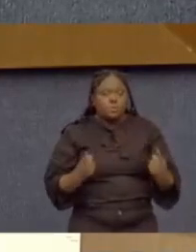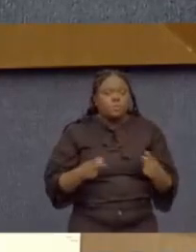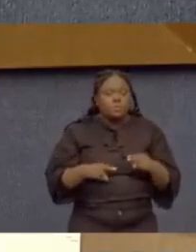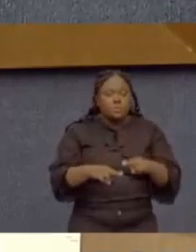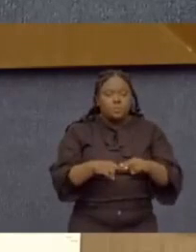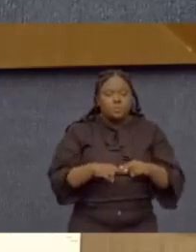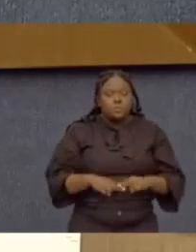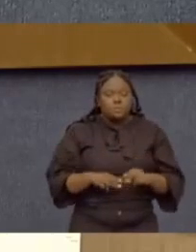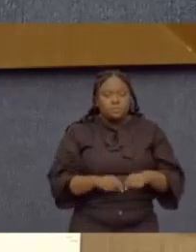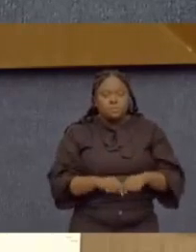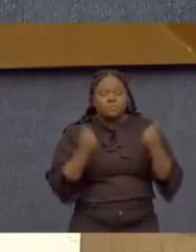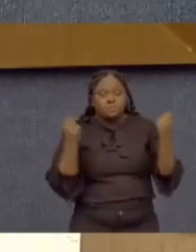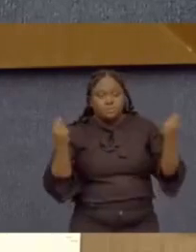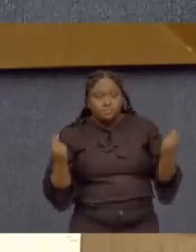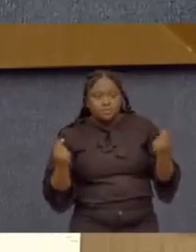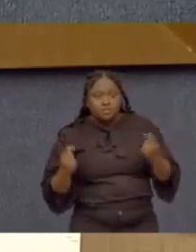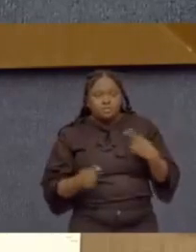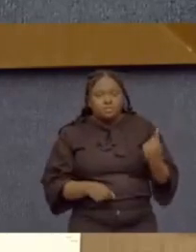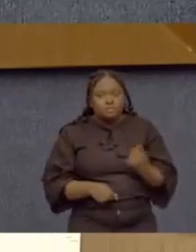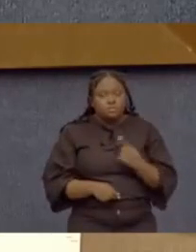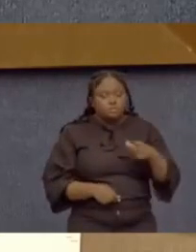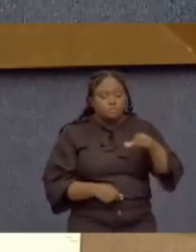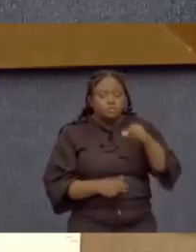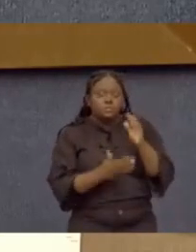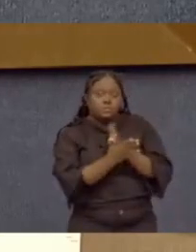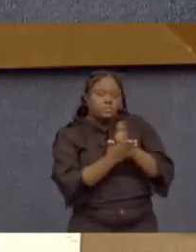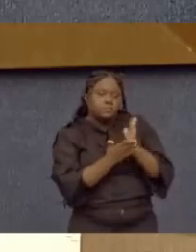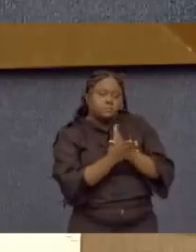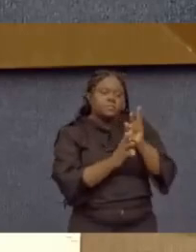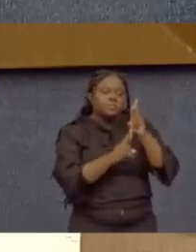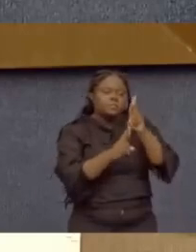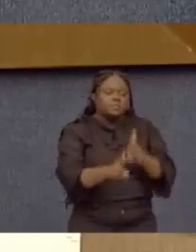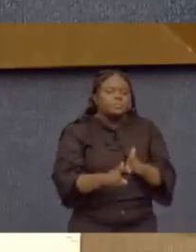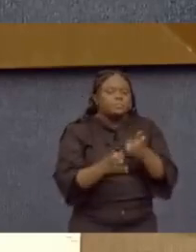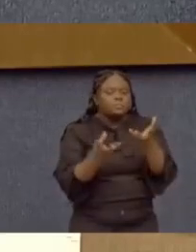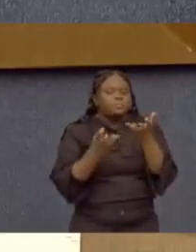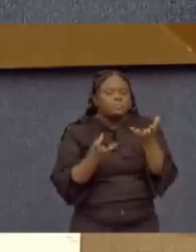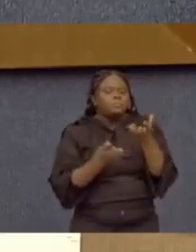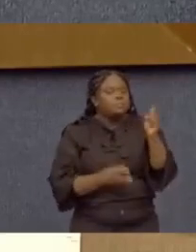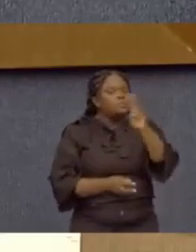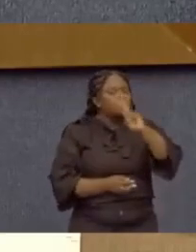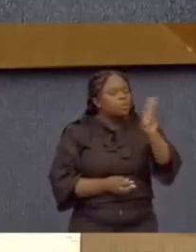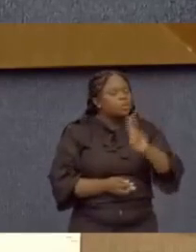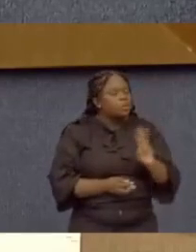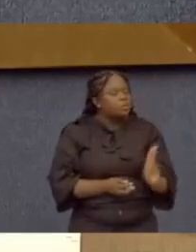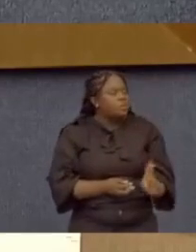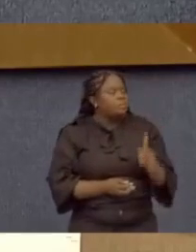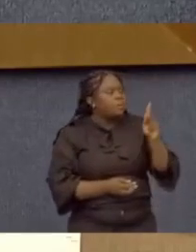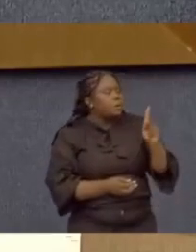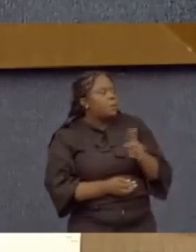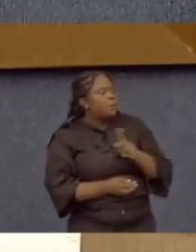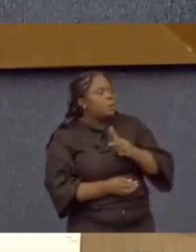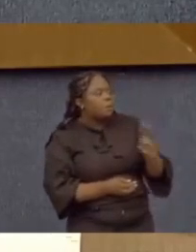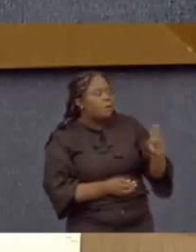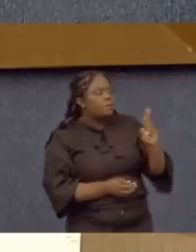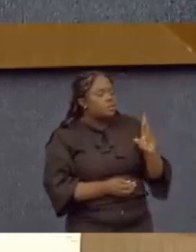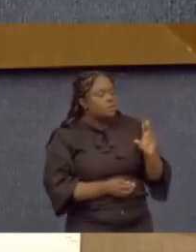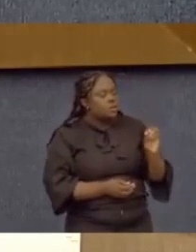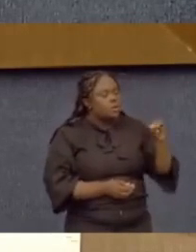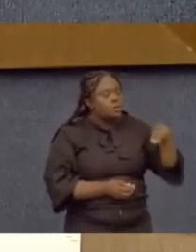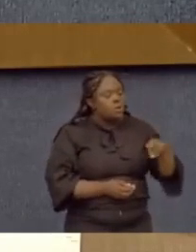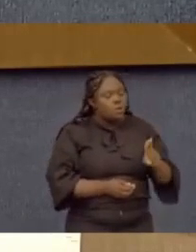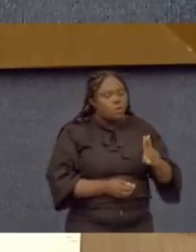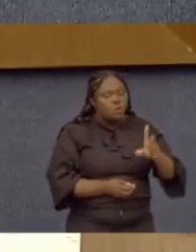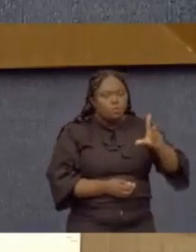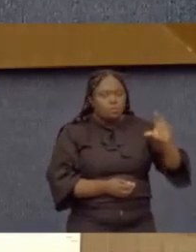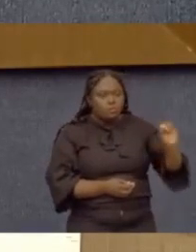à impossibilidade, então nós escolhemos alguns representantes que eu gostaria de saudar nominalmente. O padre Rômulo, né, o sacerdote